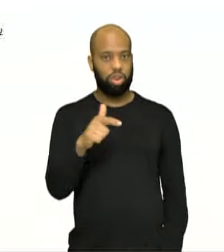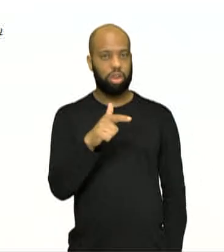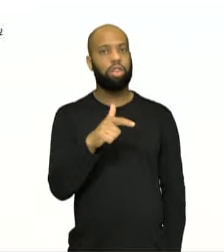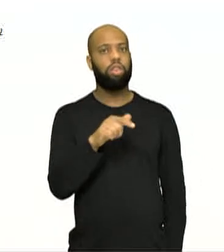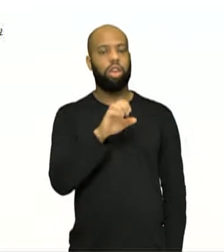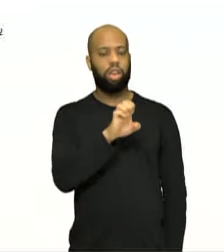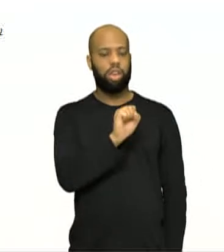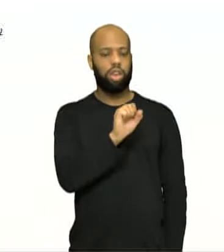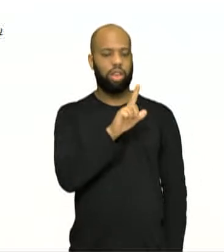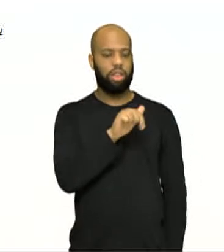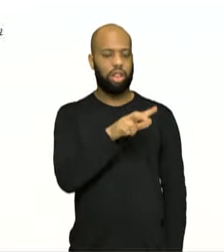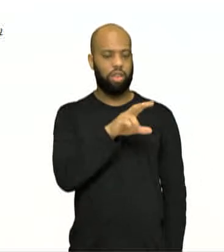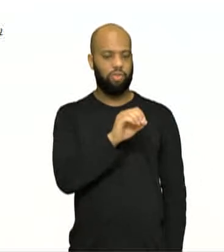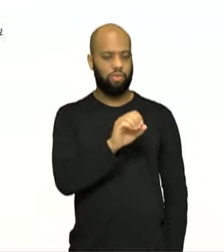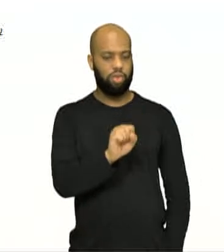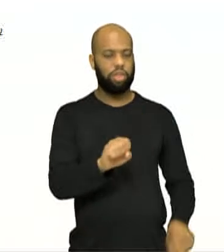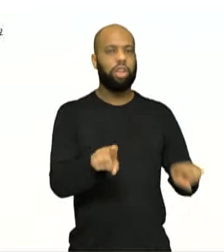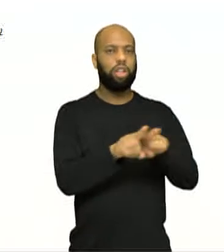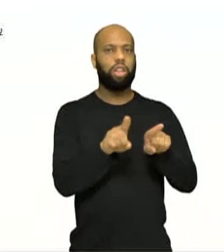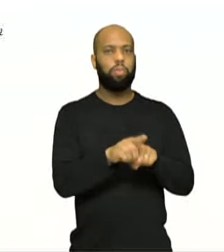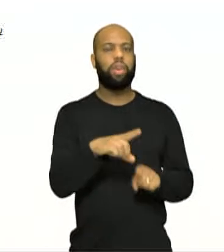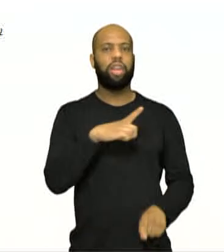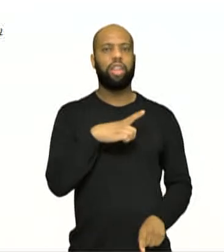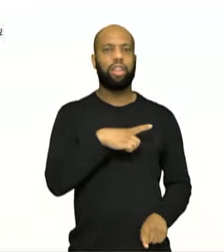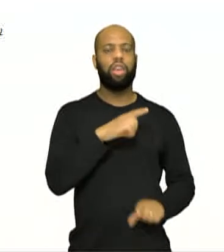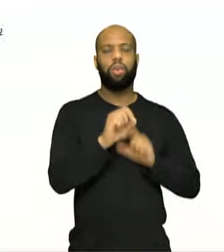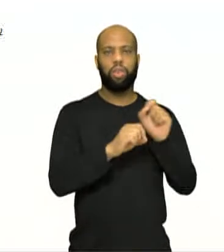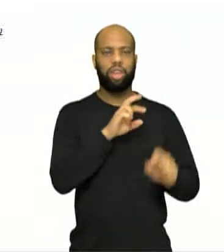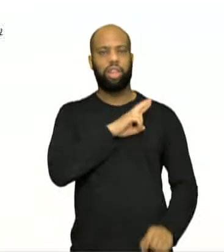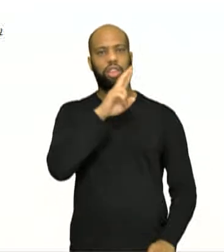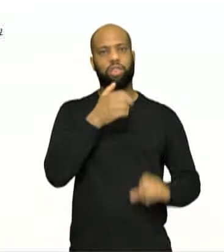e também da religião cristã ortodoxa.